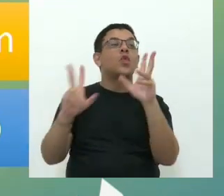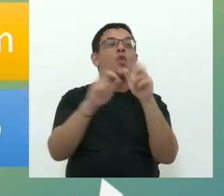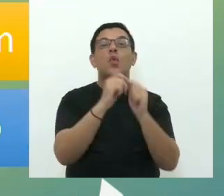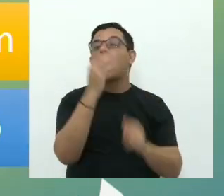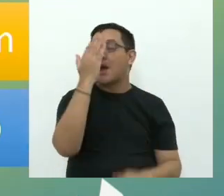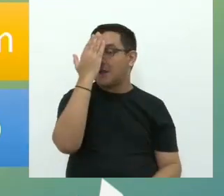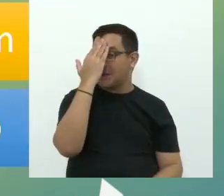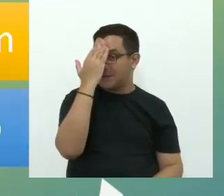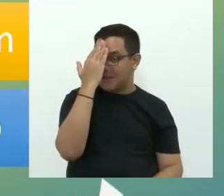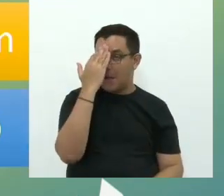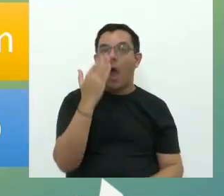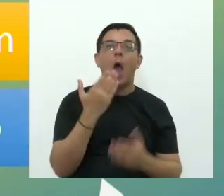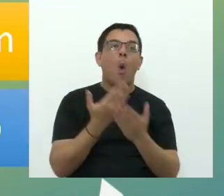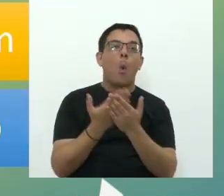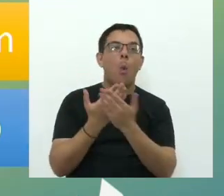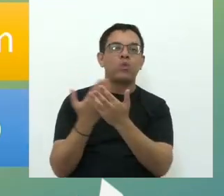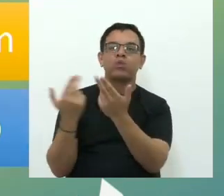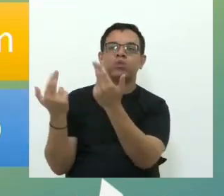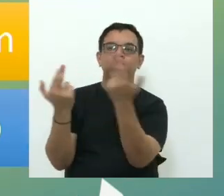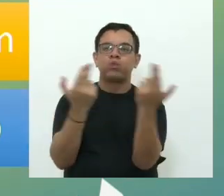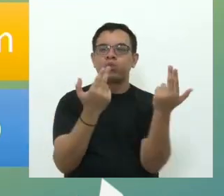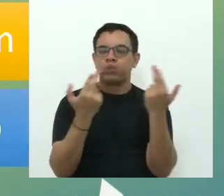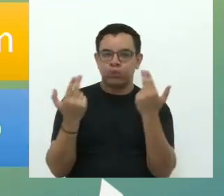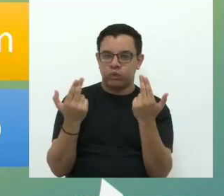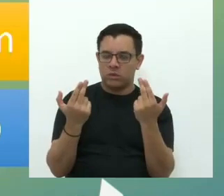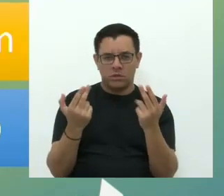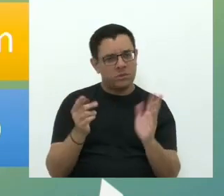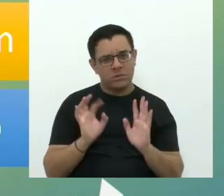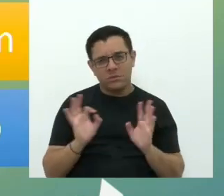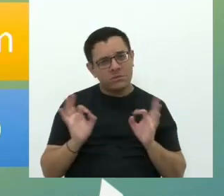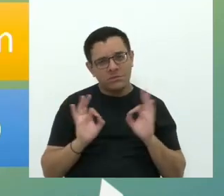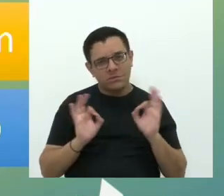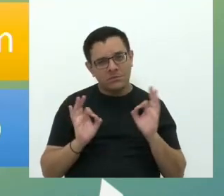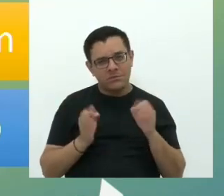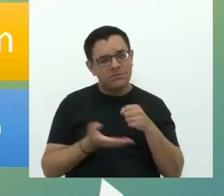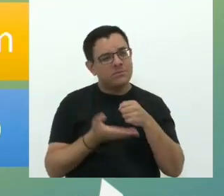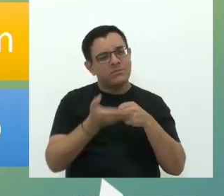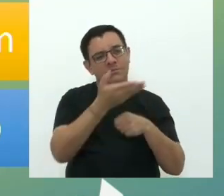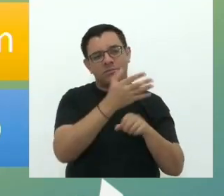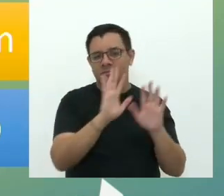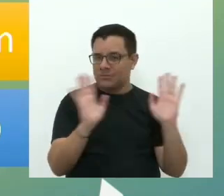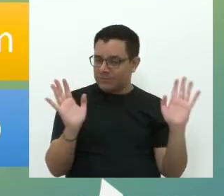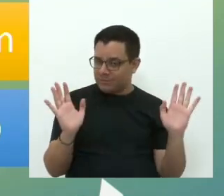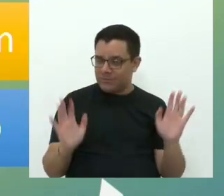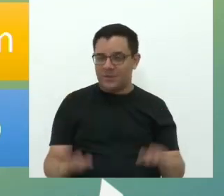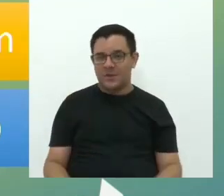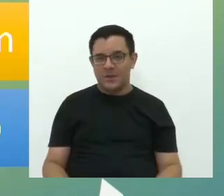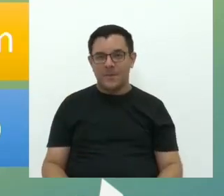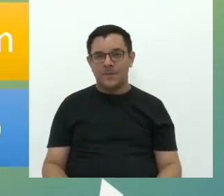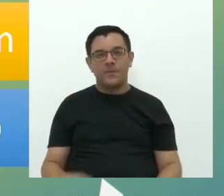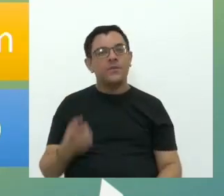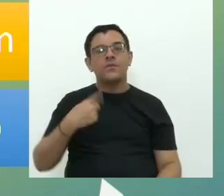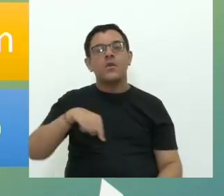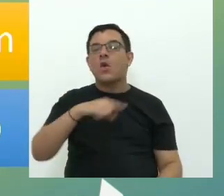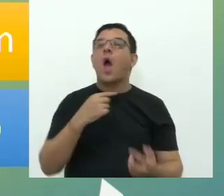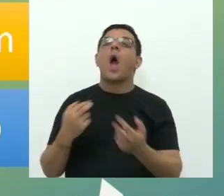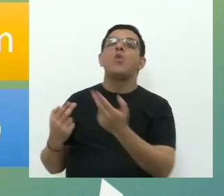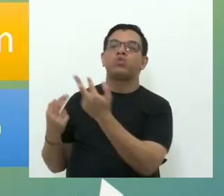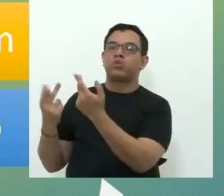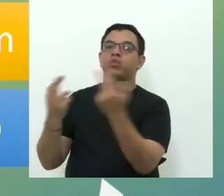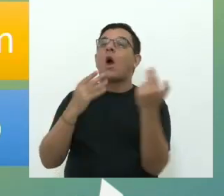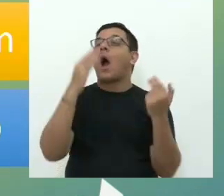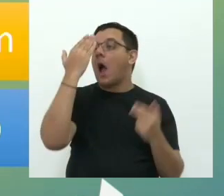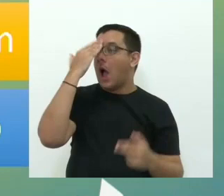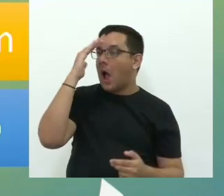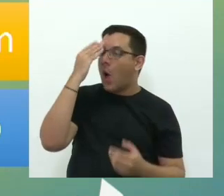formal na vida nem todos nós temos a a origem comum que nos permite uma compreensão sobre